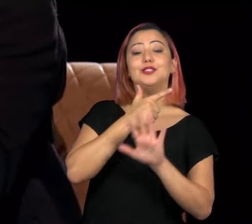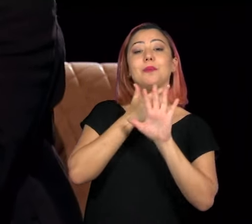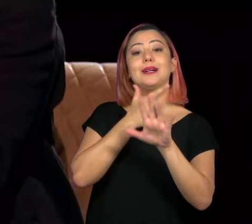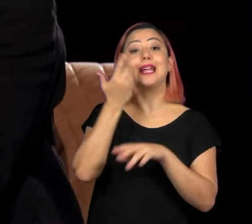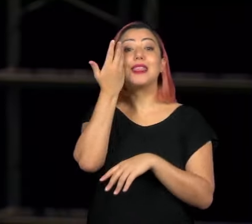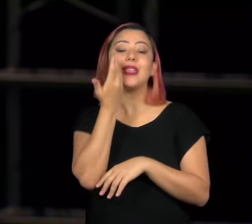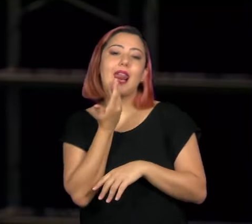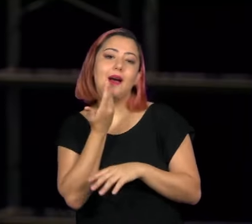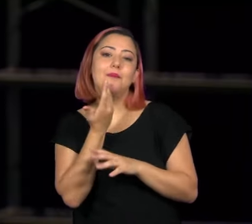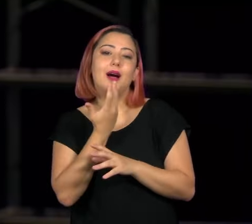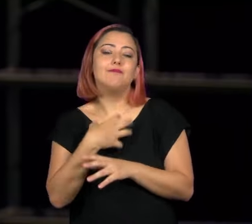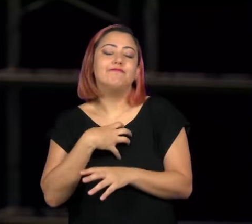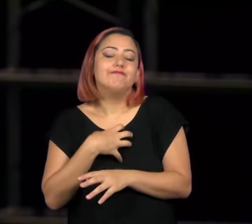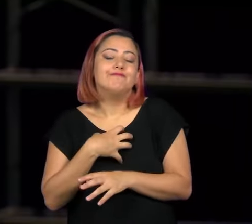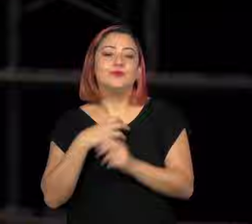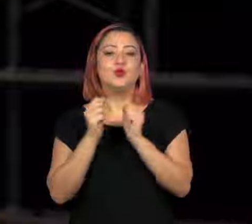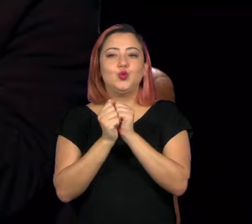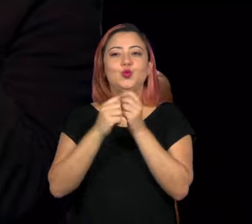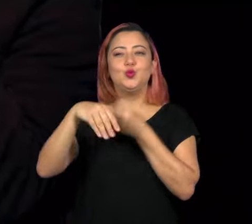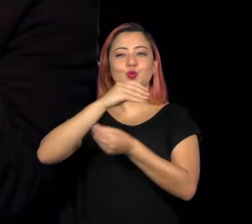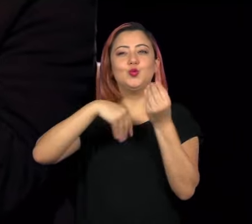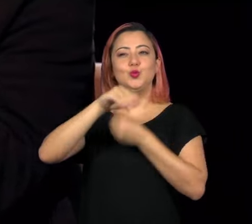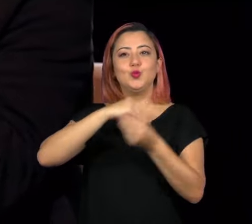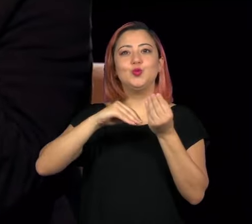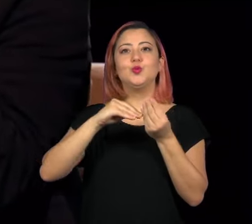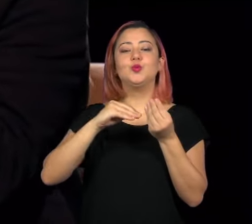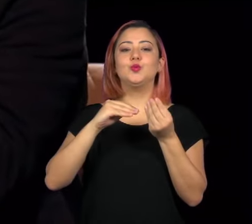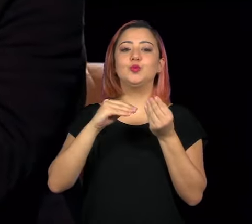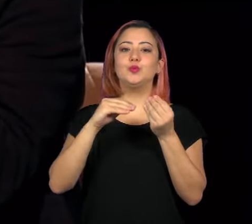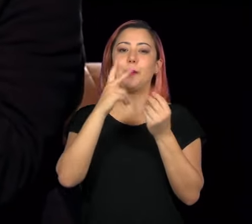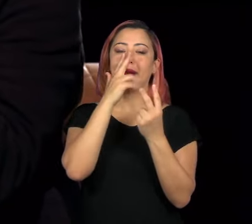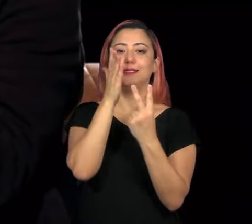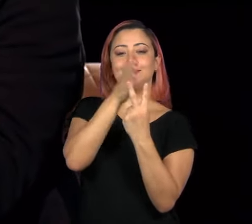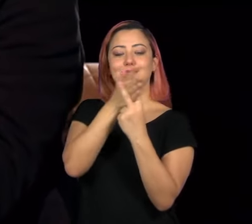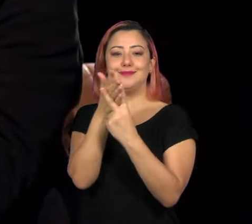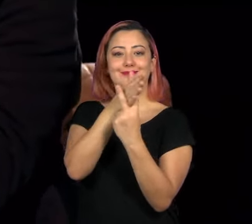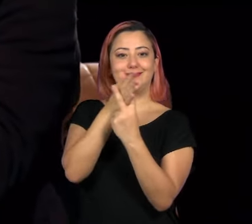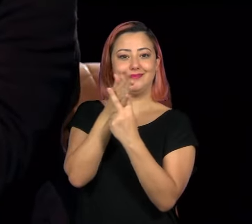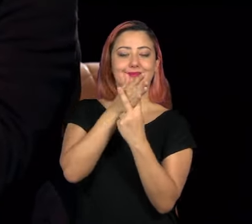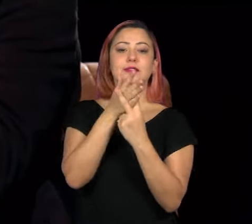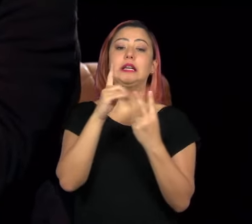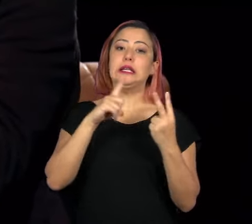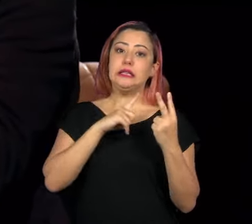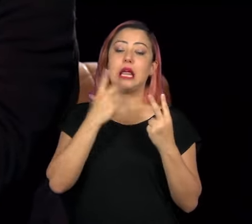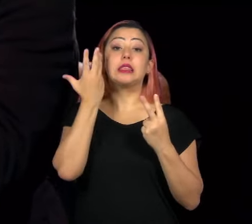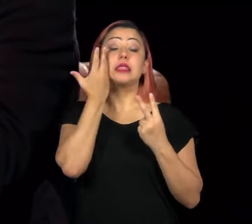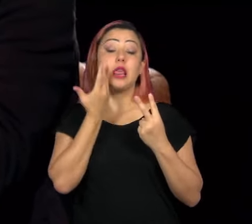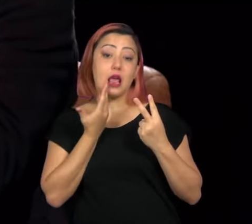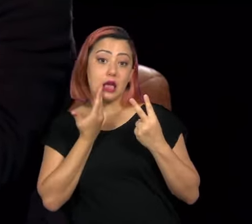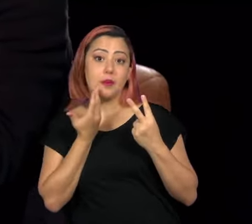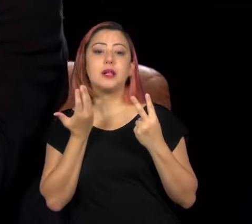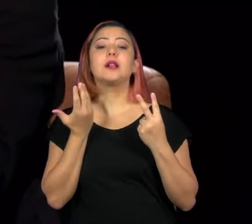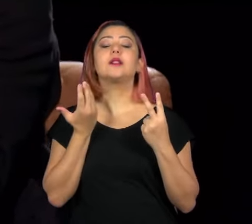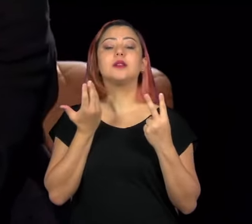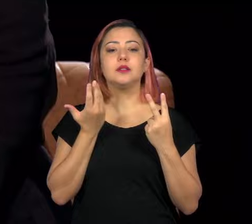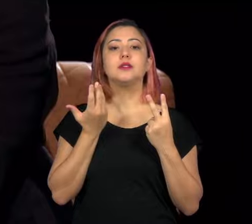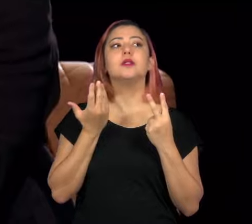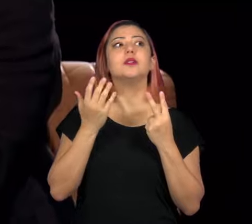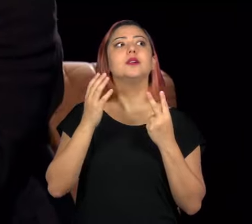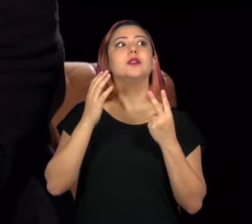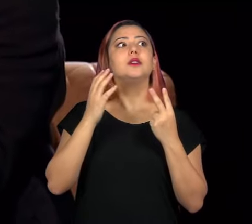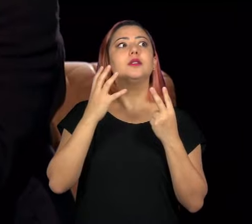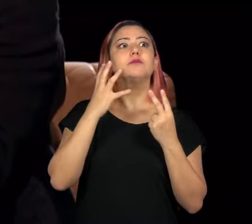né, vamos supor. Né? Mas, então, ele já tem essa coisa híbrida que eu acho... Eu considero, assim, às vezes, uma coisa um pouco melhor de